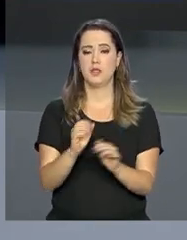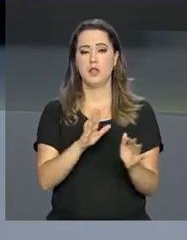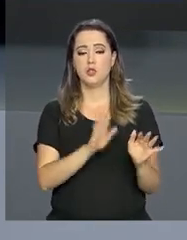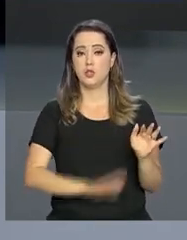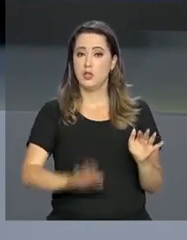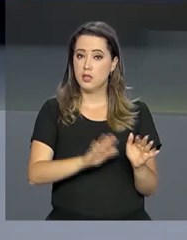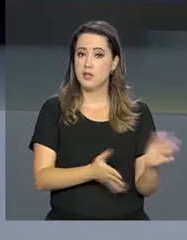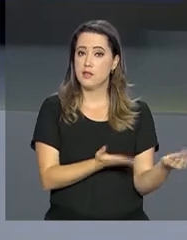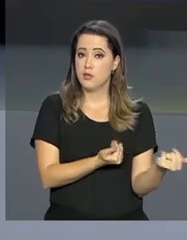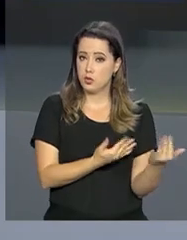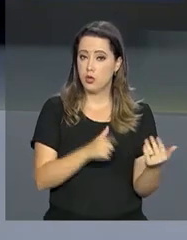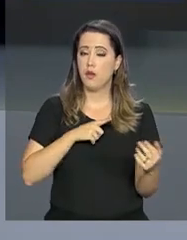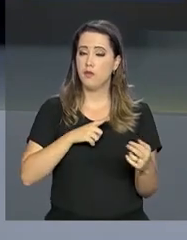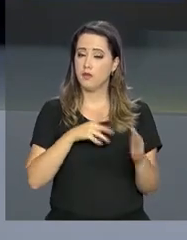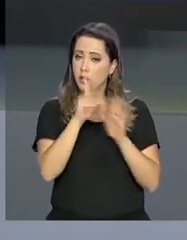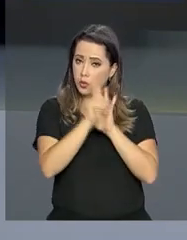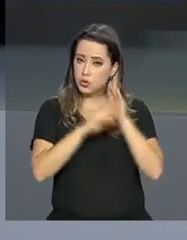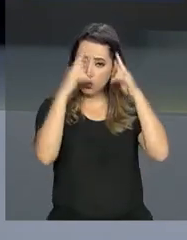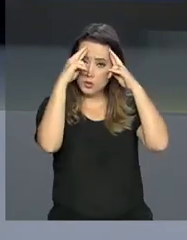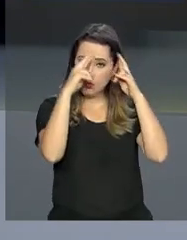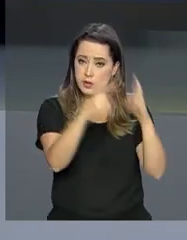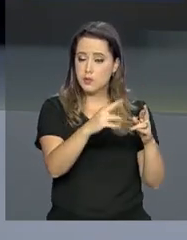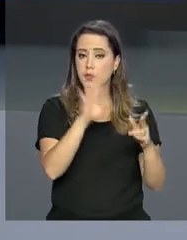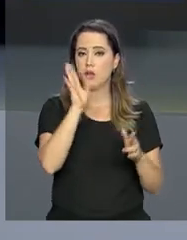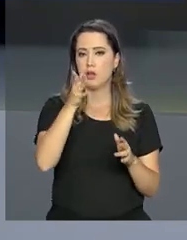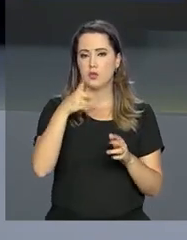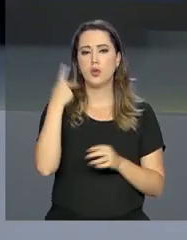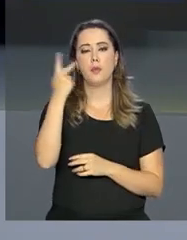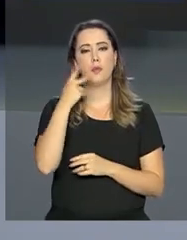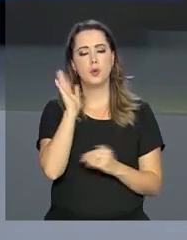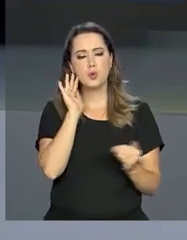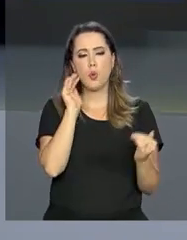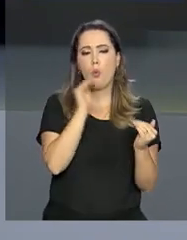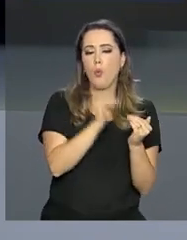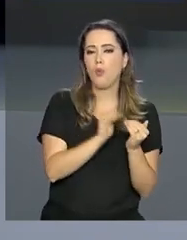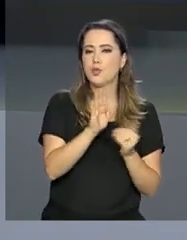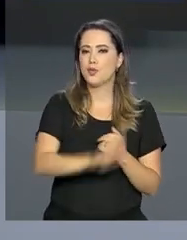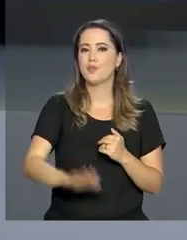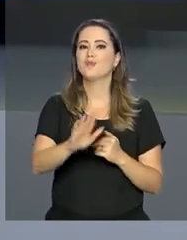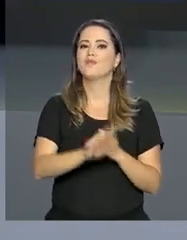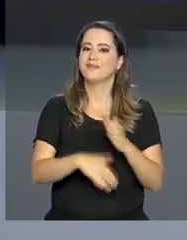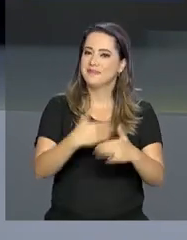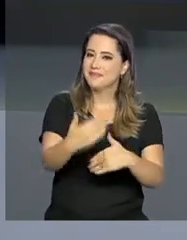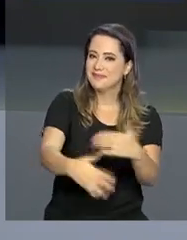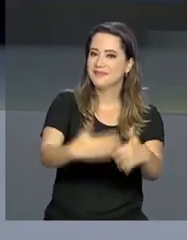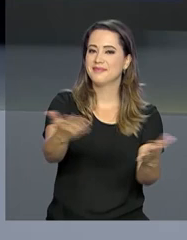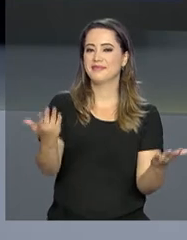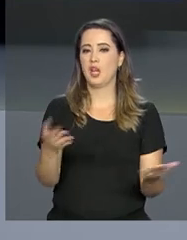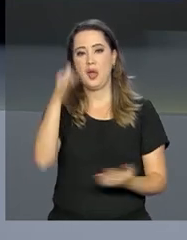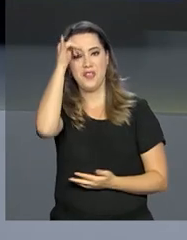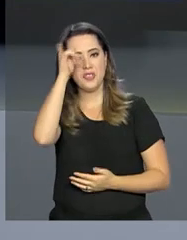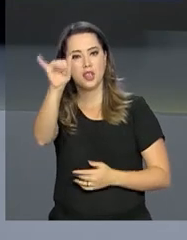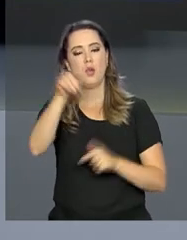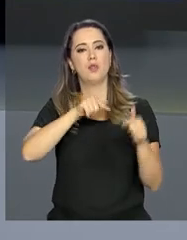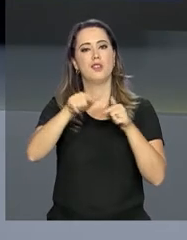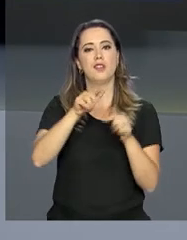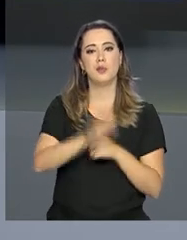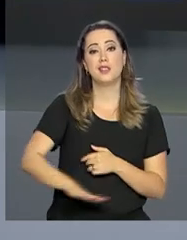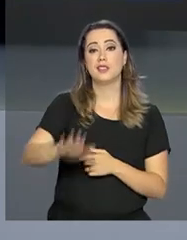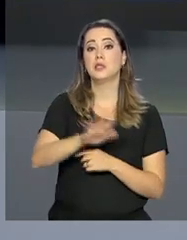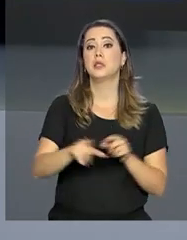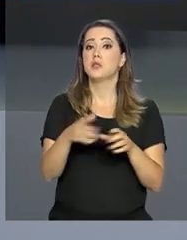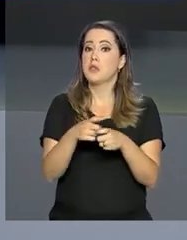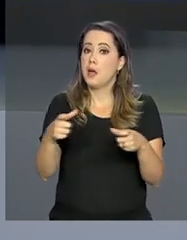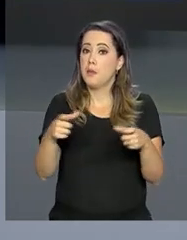respeitados desde então várias políticas públicas voltadas para os pequenos avançaram como o combate ao trabalho infantil e